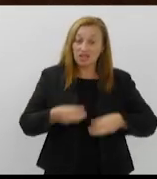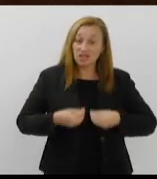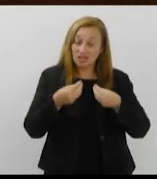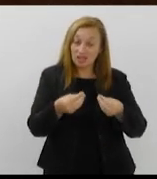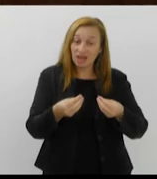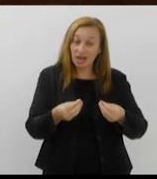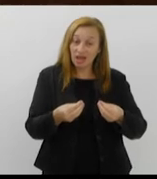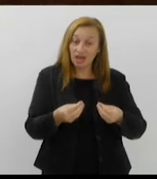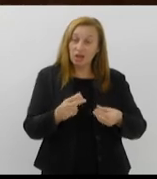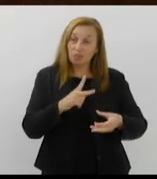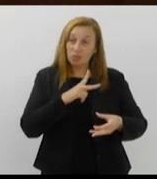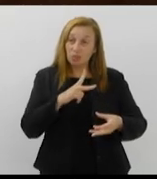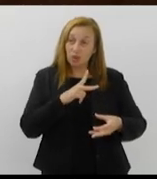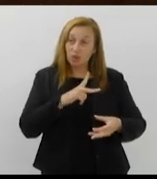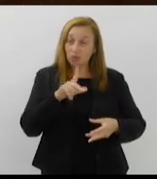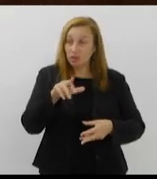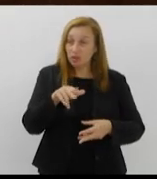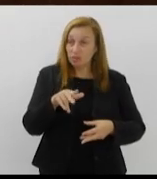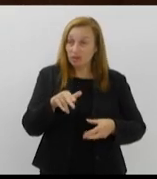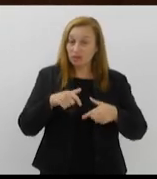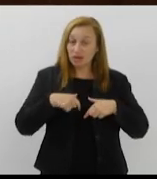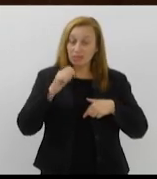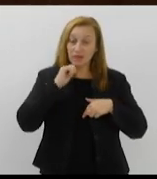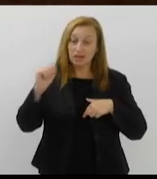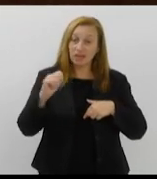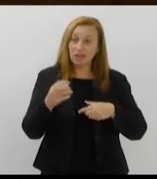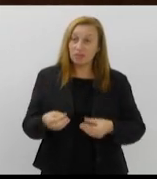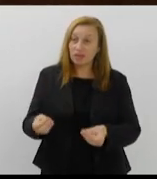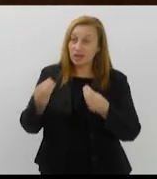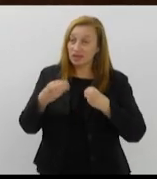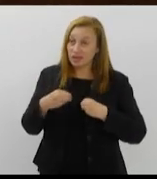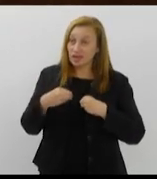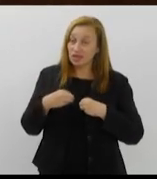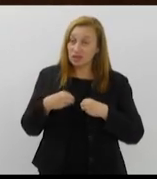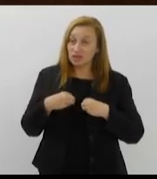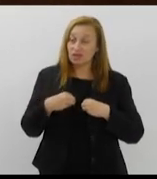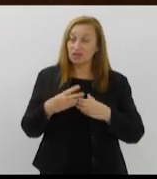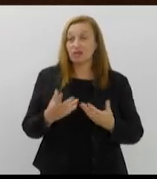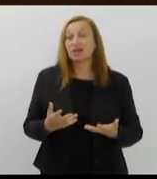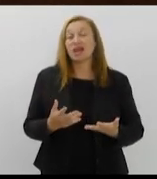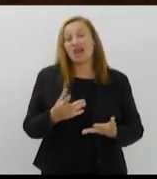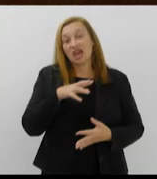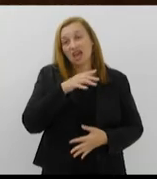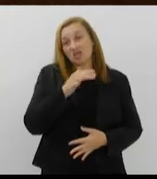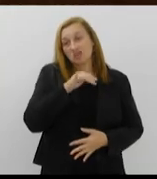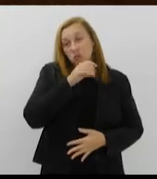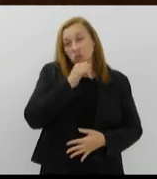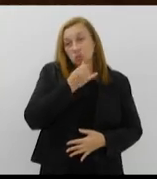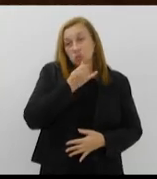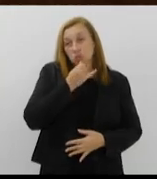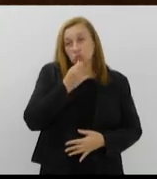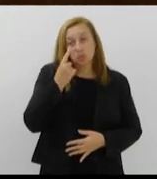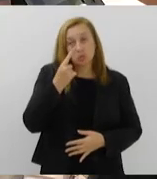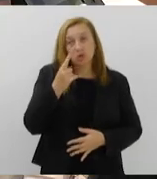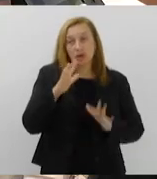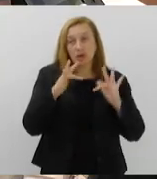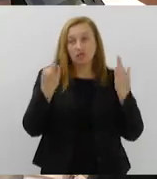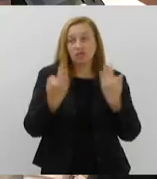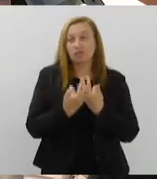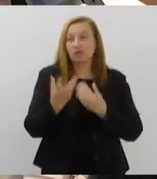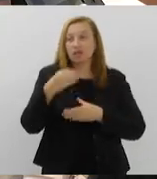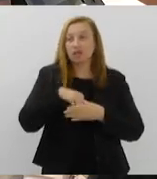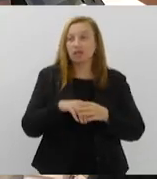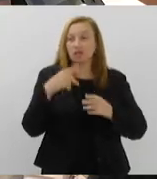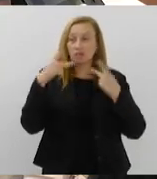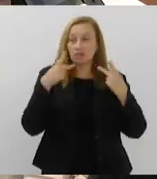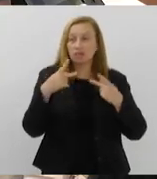o próprio irmão que quebrou esse galho, é triste de ver essa família a pequeno parlamento. Não